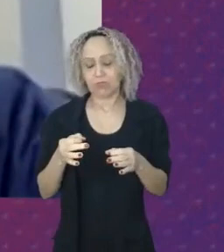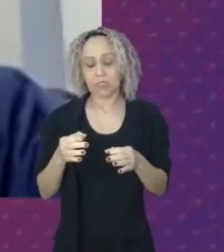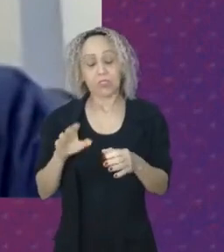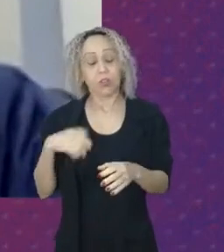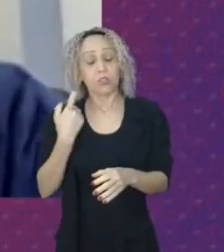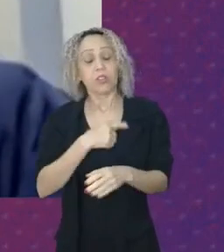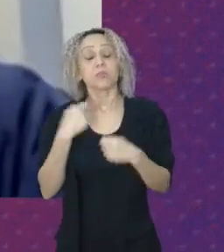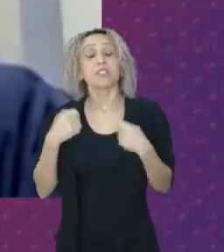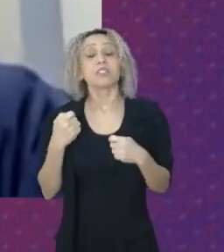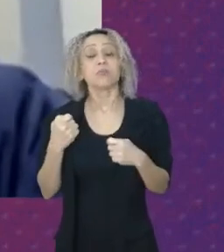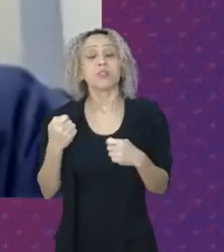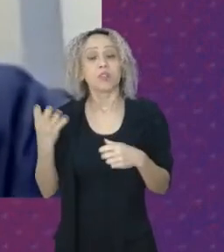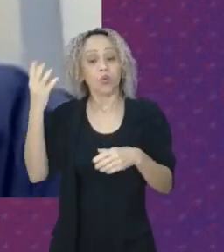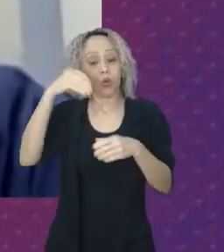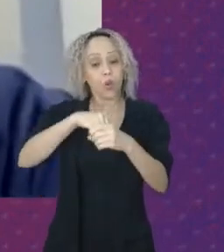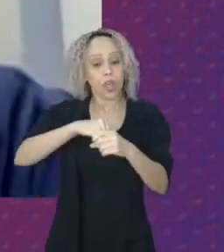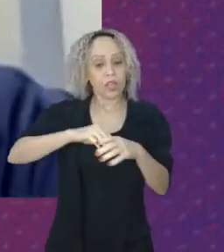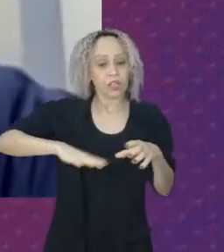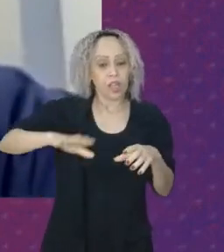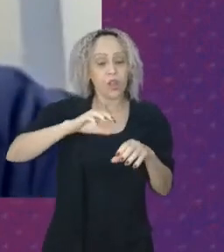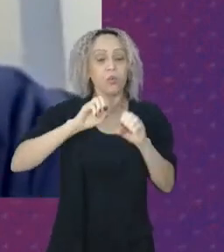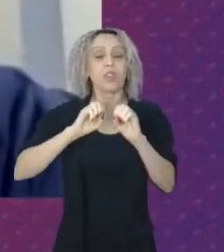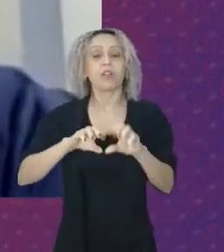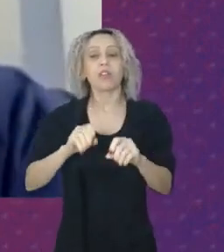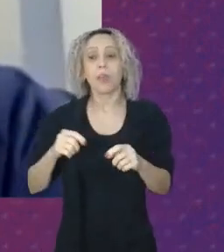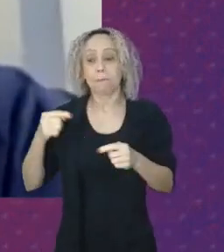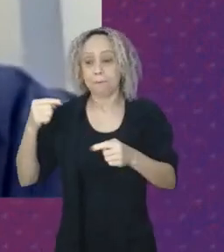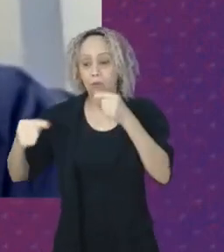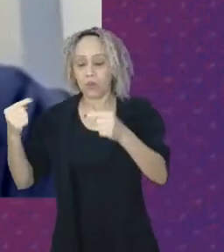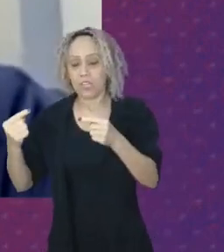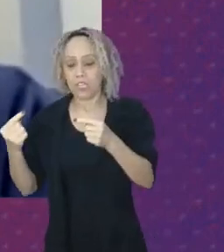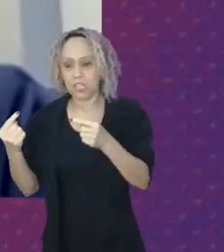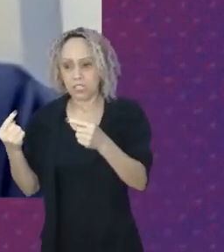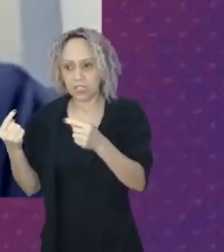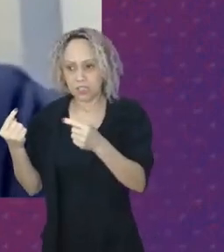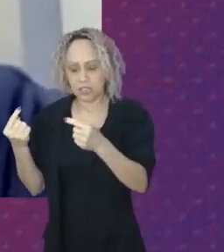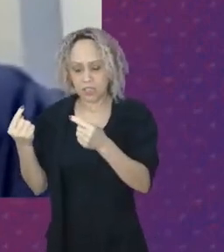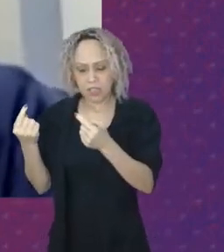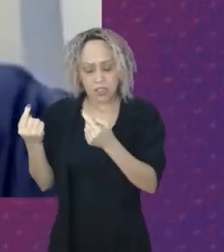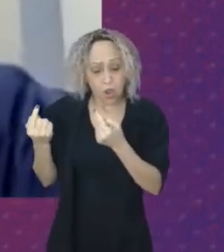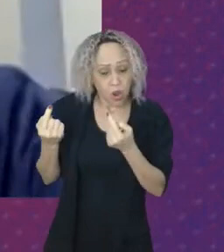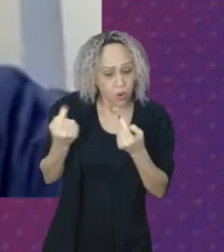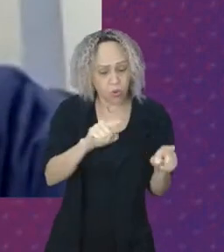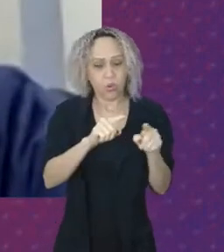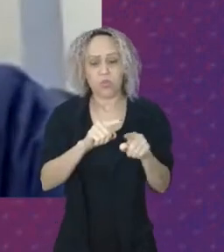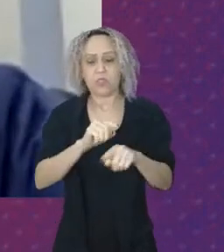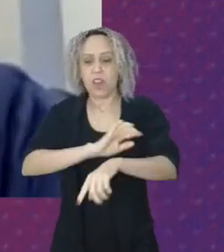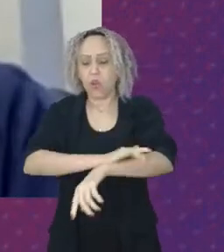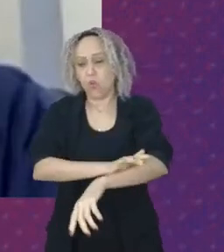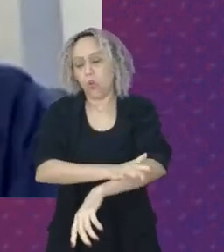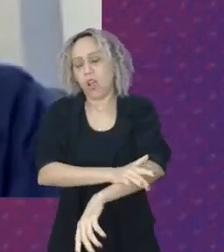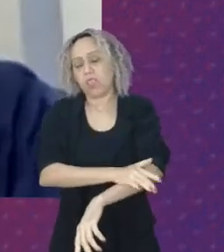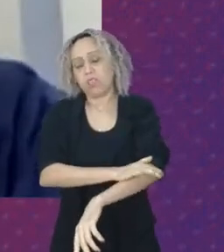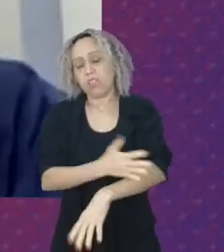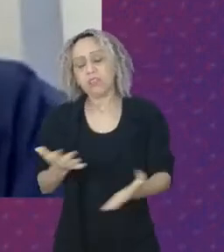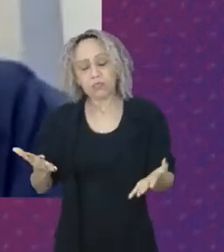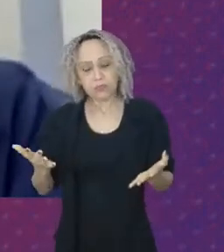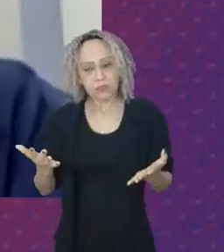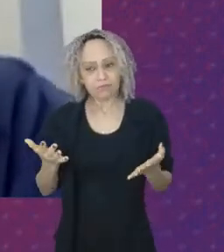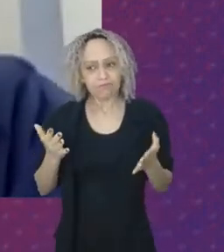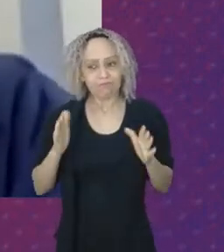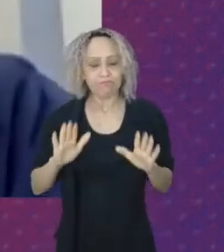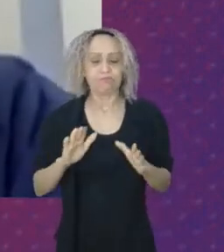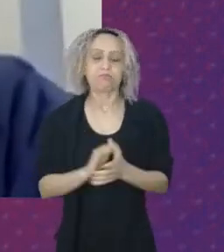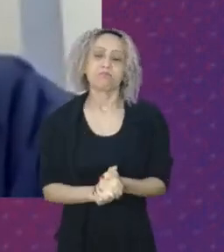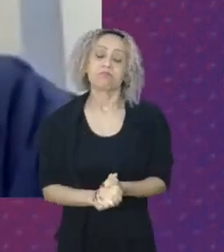antirracistas. E isso foi feito nos nossos governos do campo democrático e popular. Eu acho que uma primeira